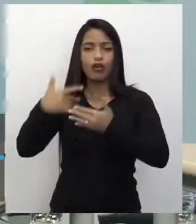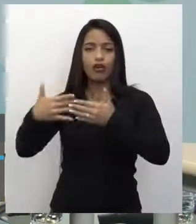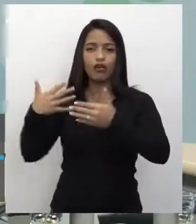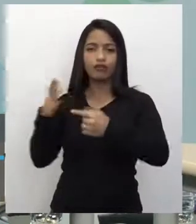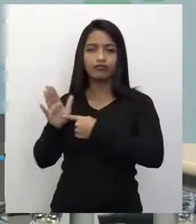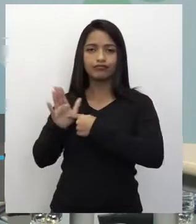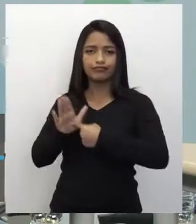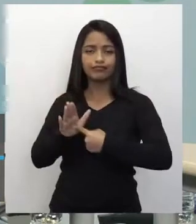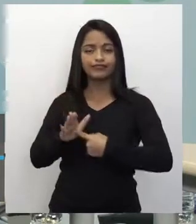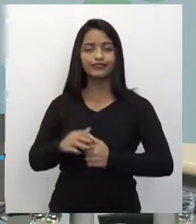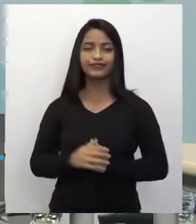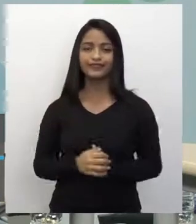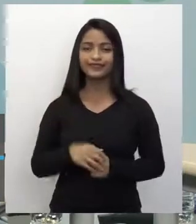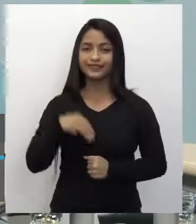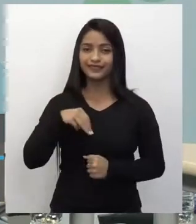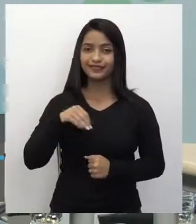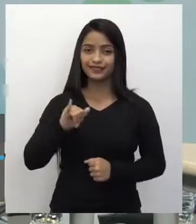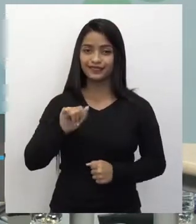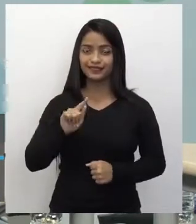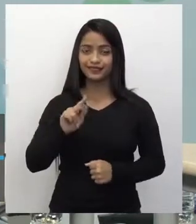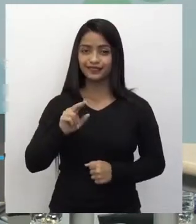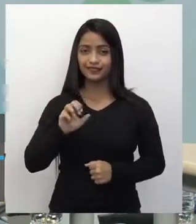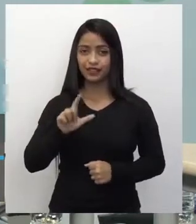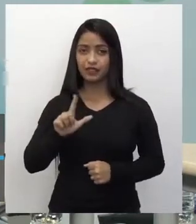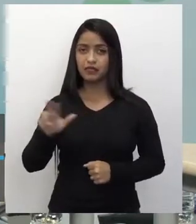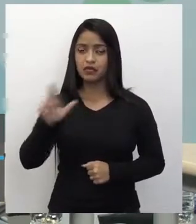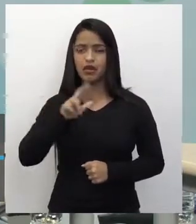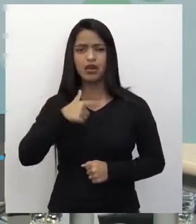O Miguel disse que nunca tinha visto e achou legal.